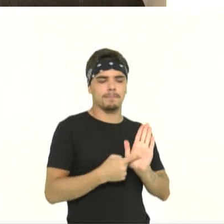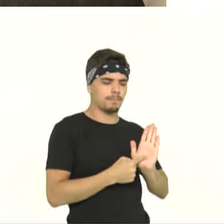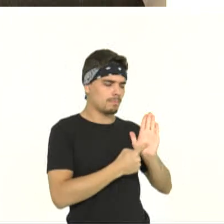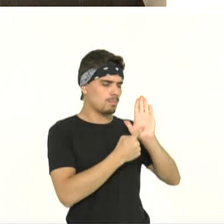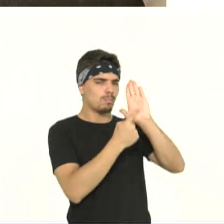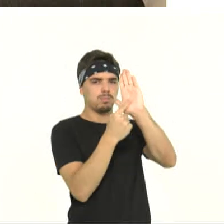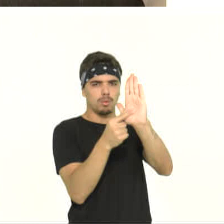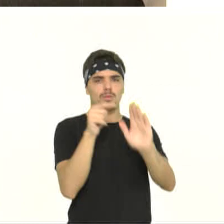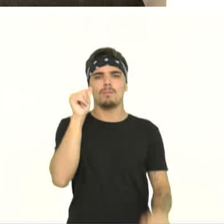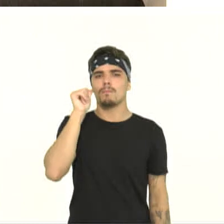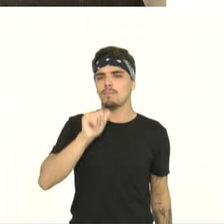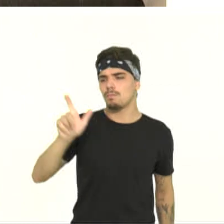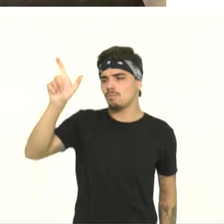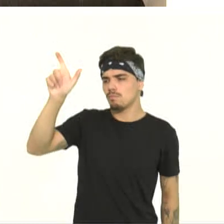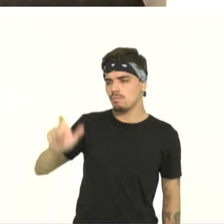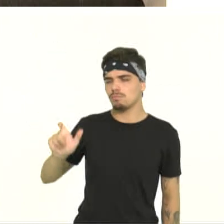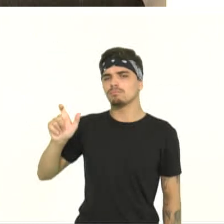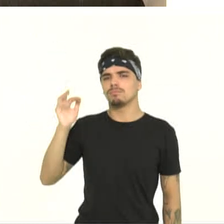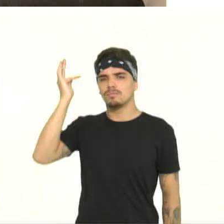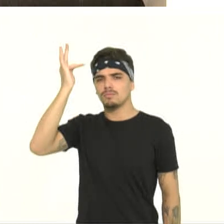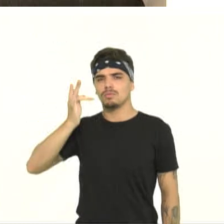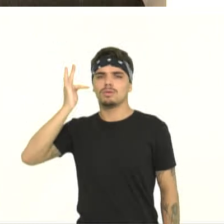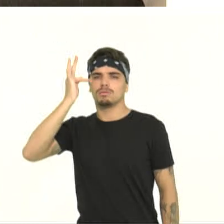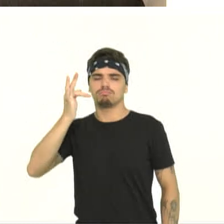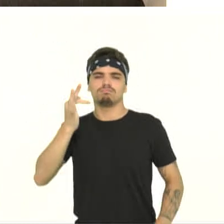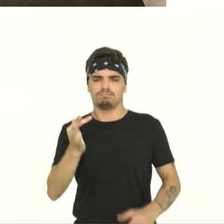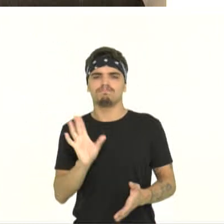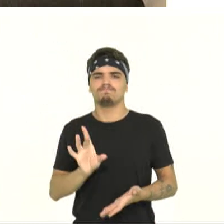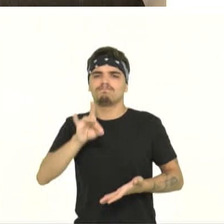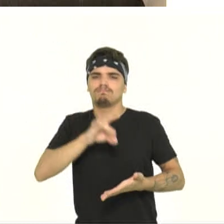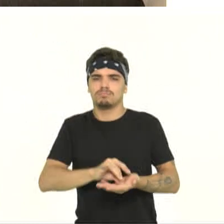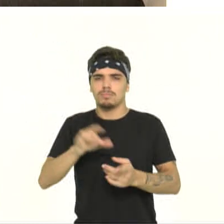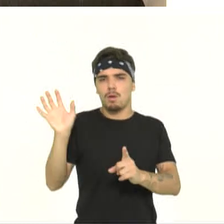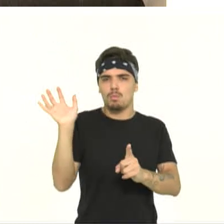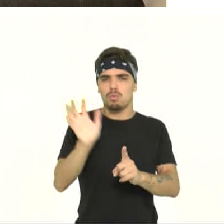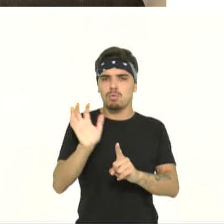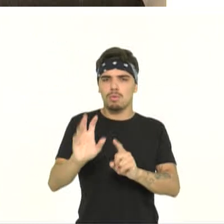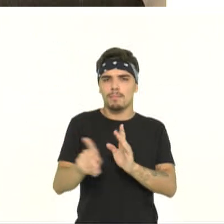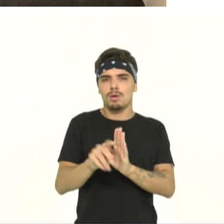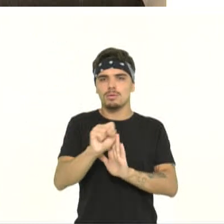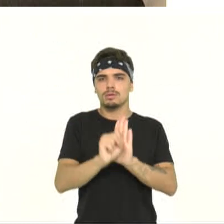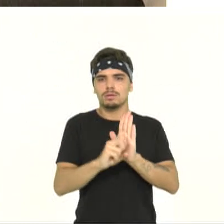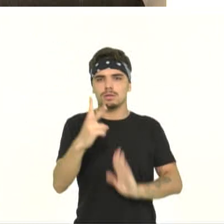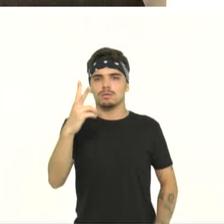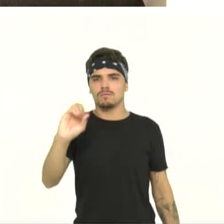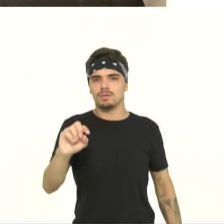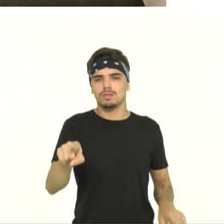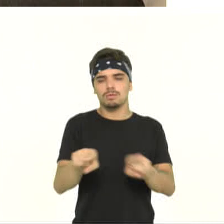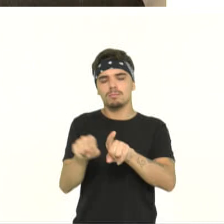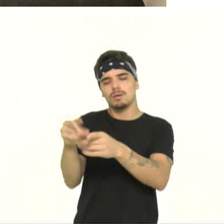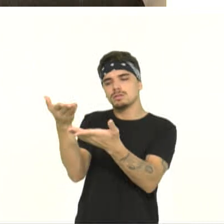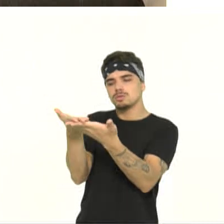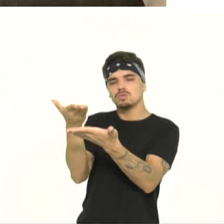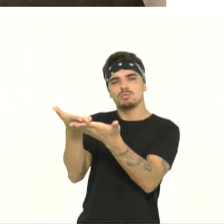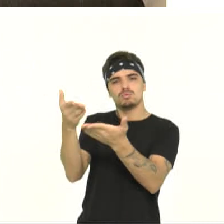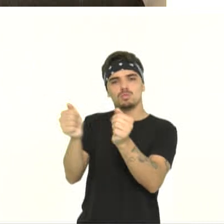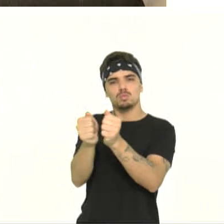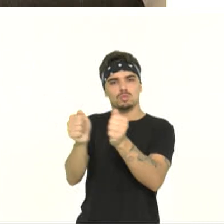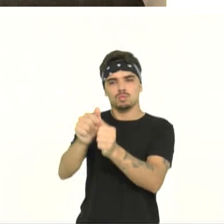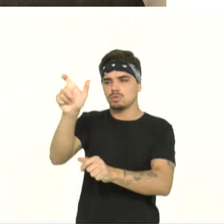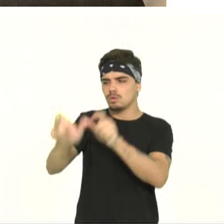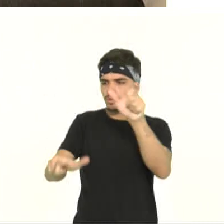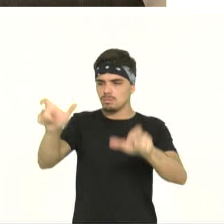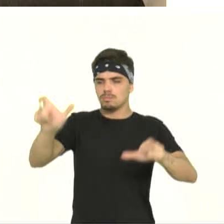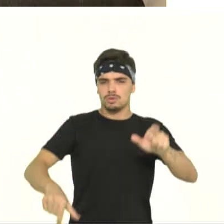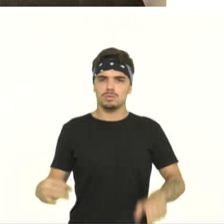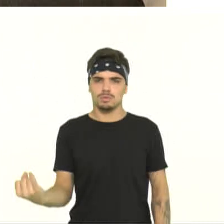das filósofas mais originais e influentes do século XX. Estudou com filósofos importantes